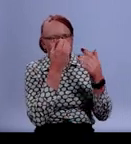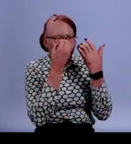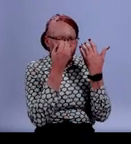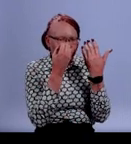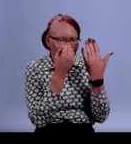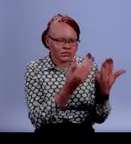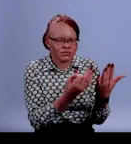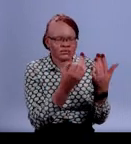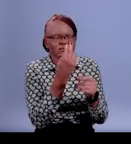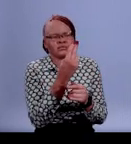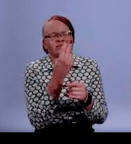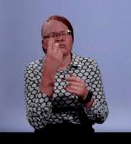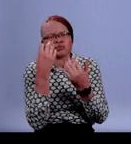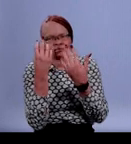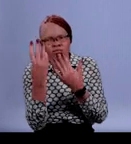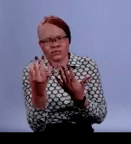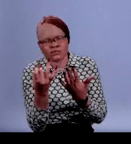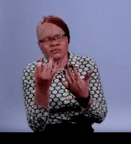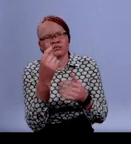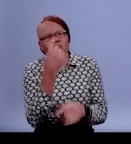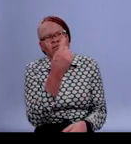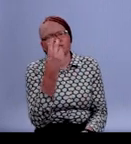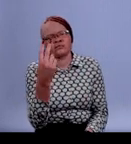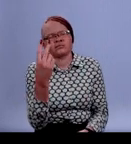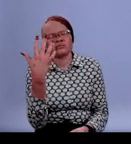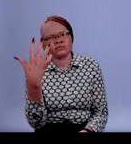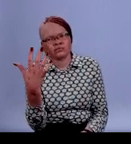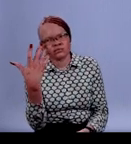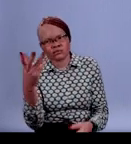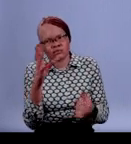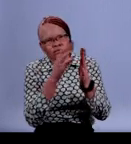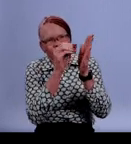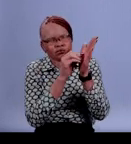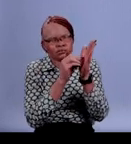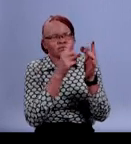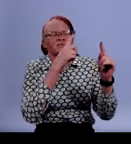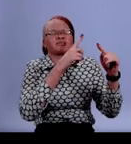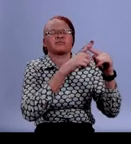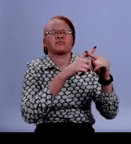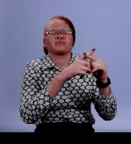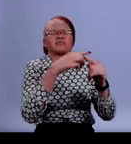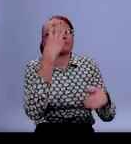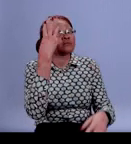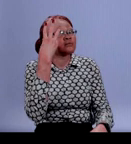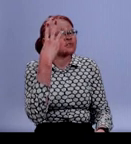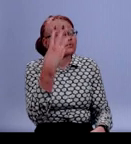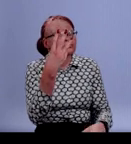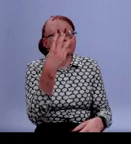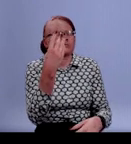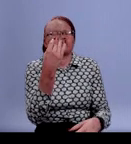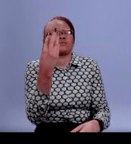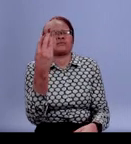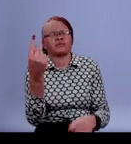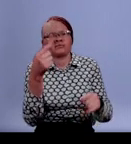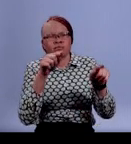27 64/125 e o outros são números que resultam da multiplicação de três números